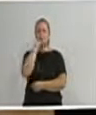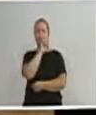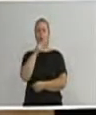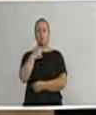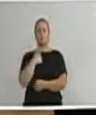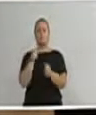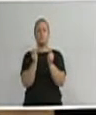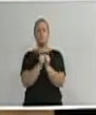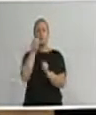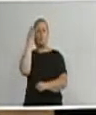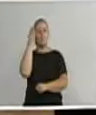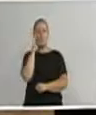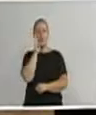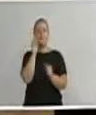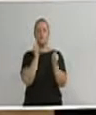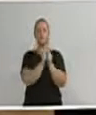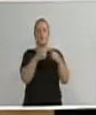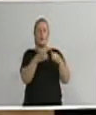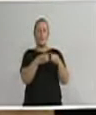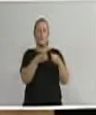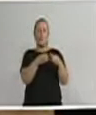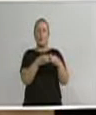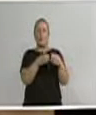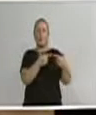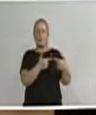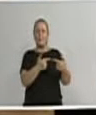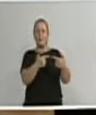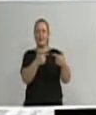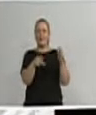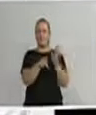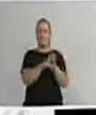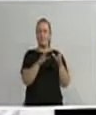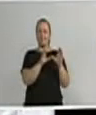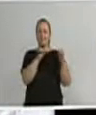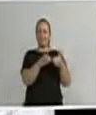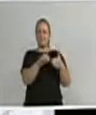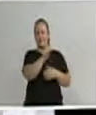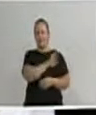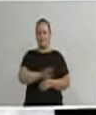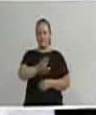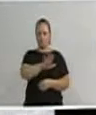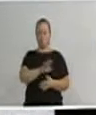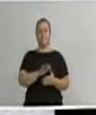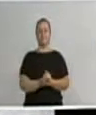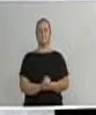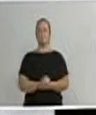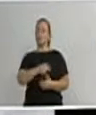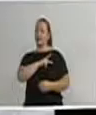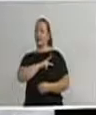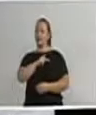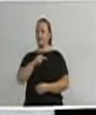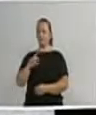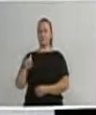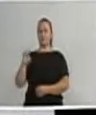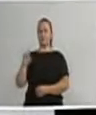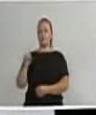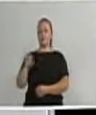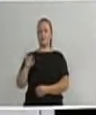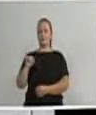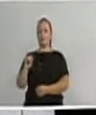os clubes de caça e tiro, quero aqui cumprimentar mais uma vez o seu presidente, seu Dorival Hertel, bem como também sua